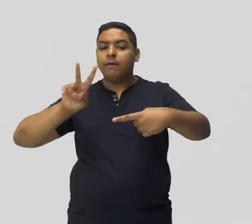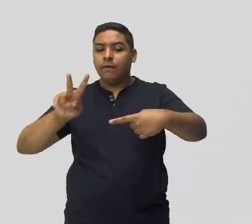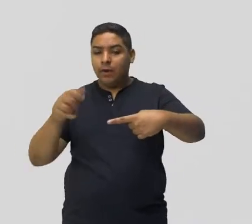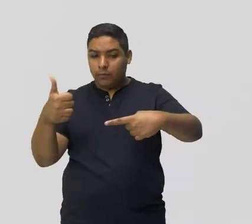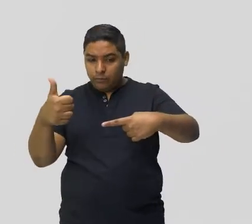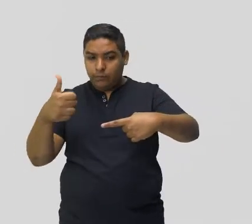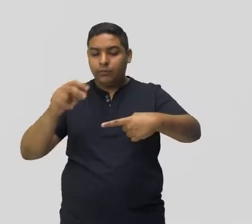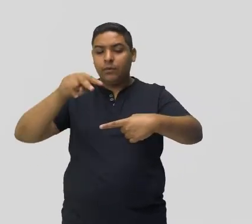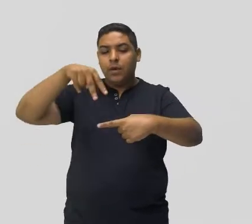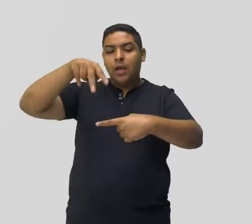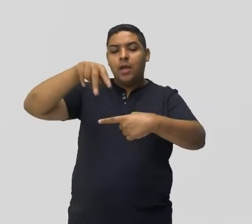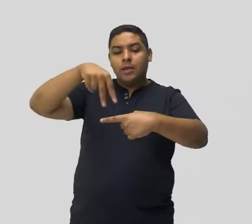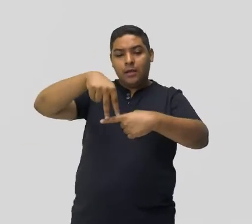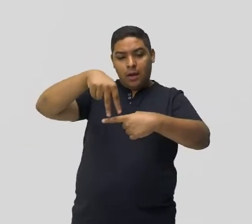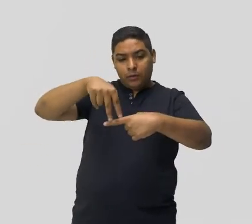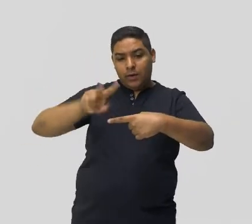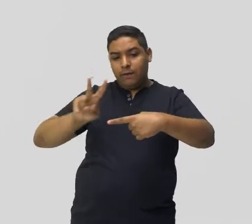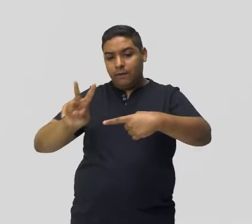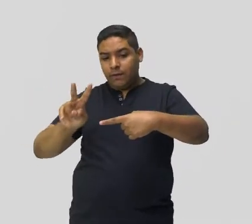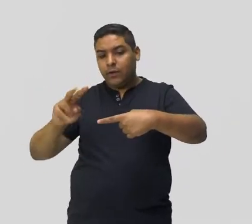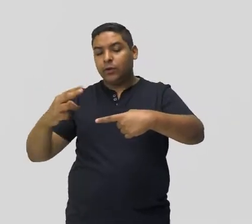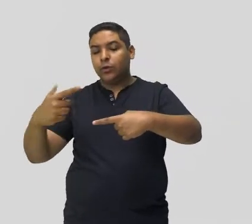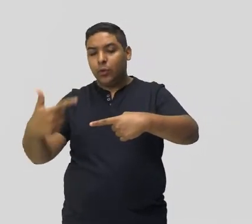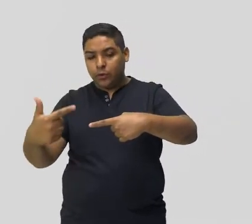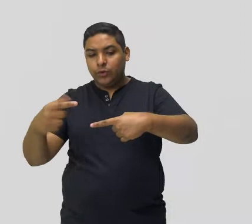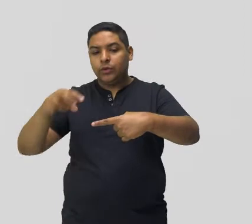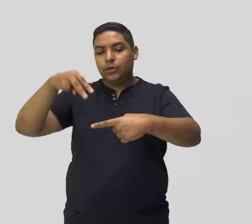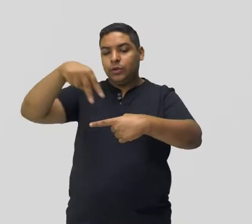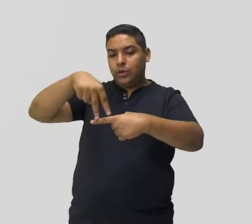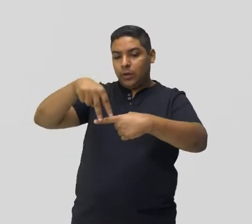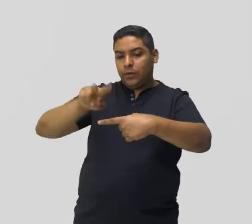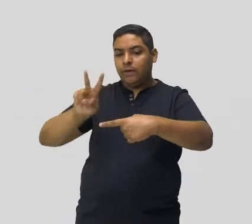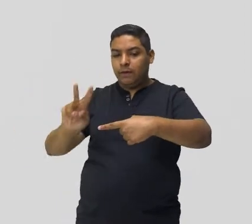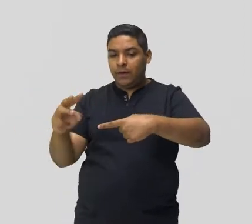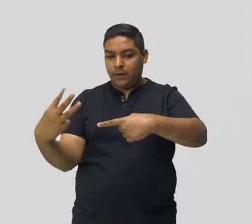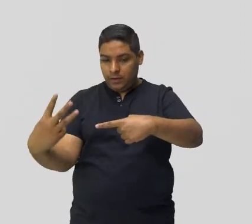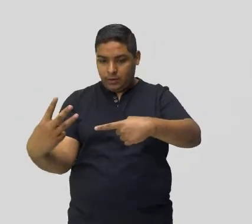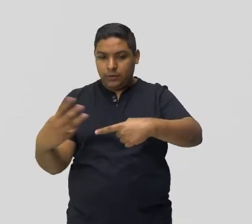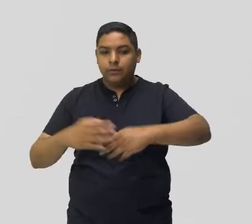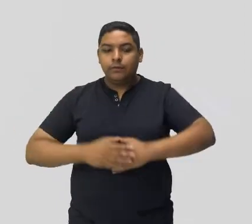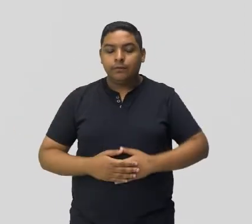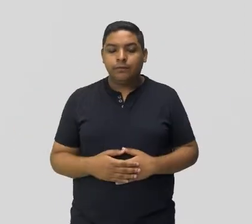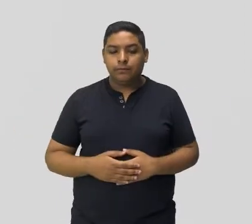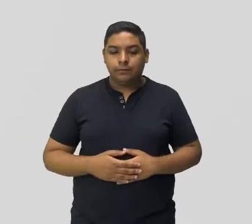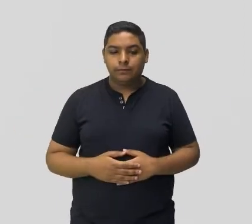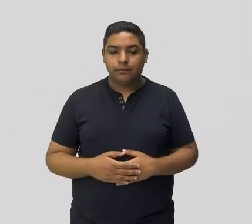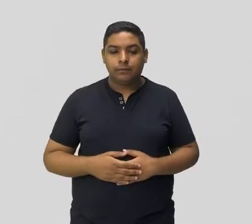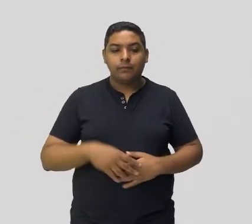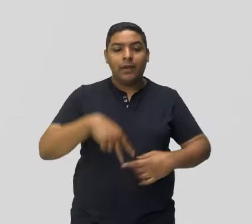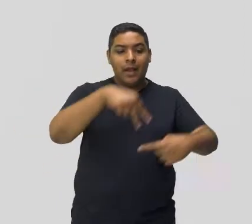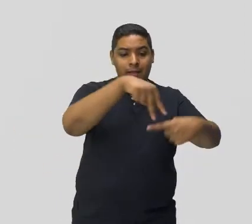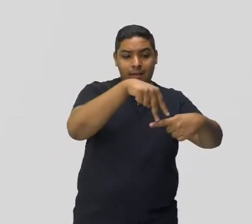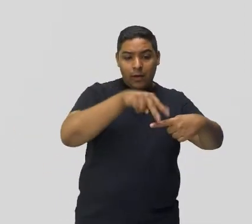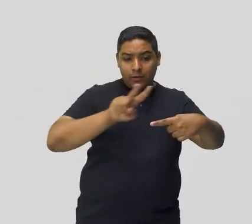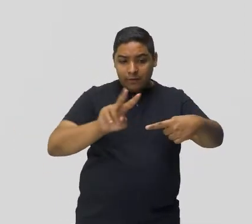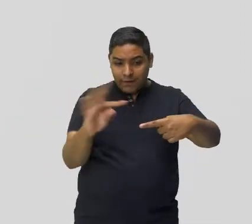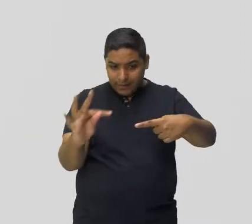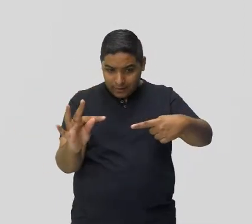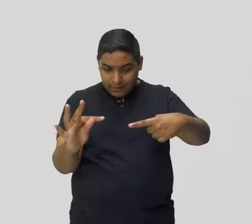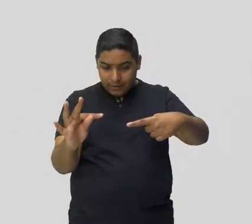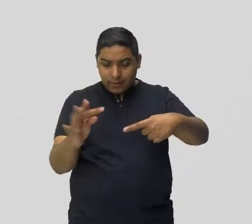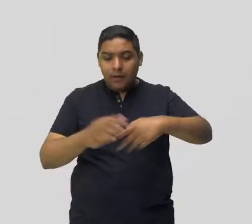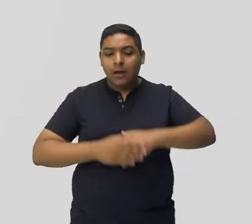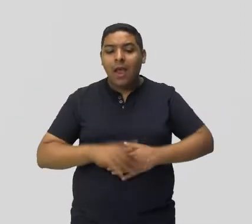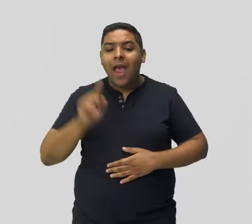delta V3. De modo que a minha diferença de potencial total vai ser a soma